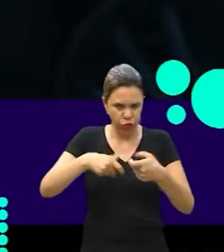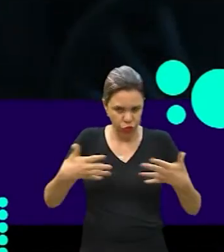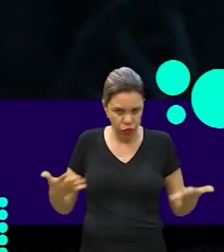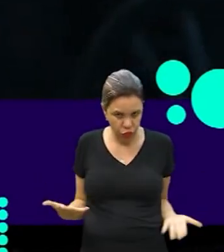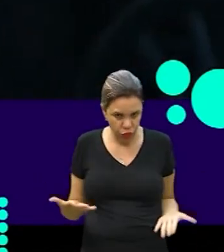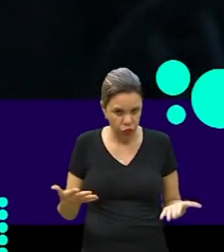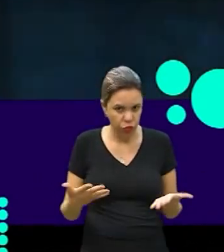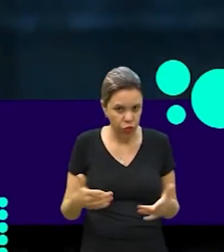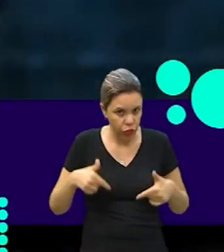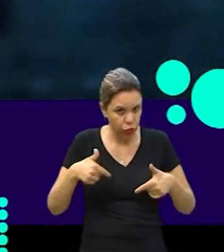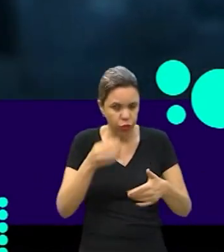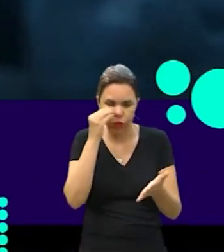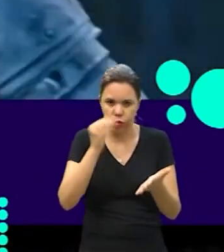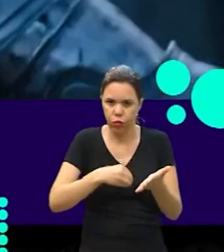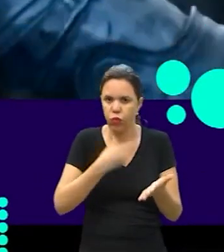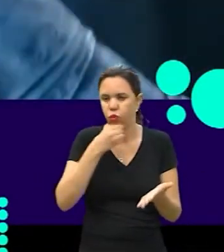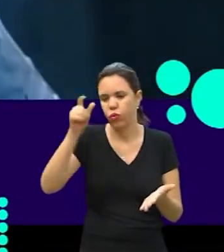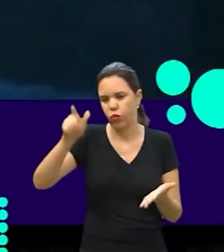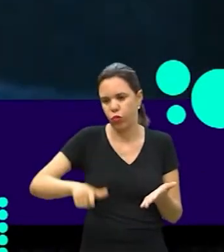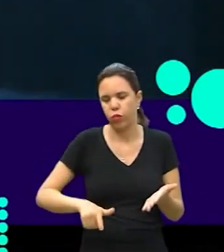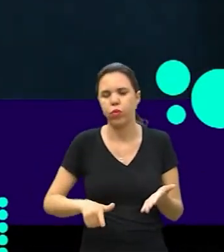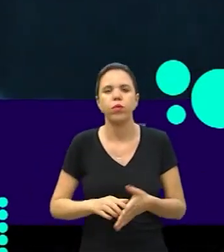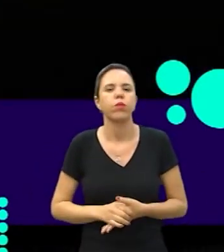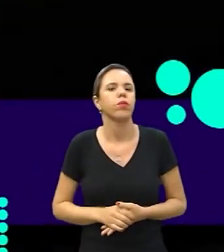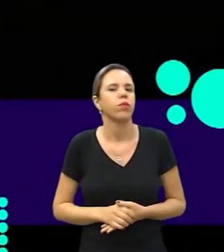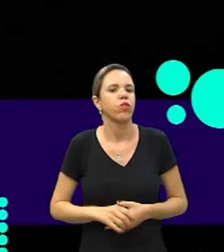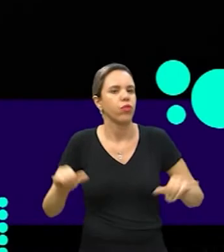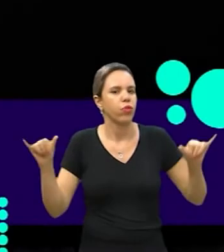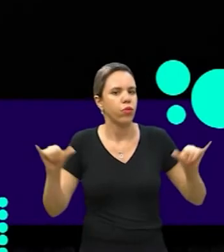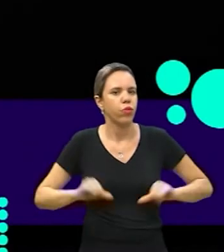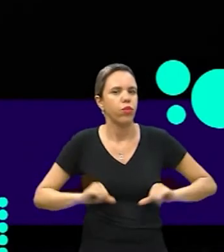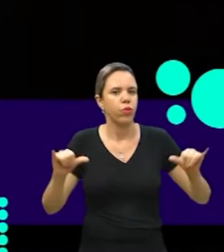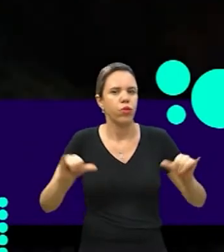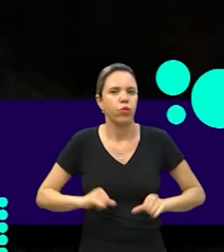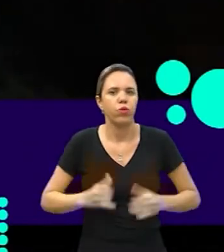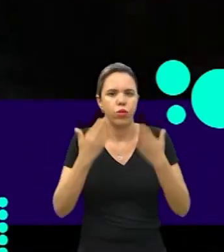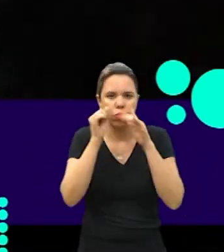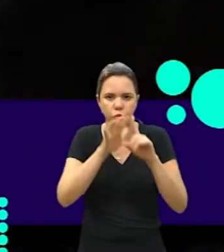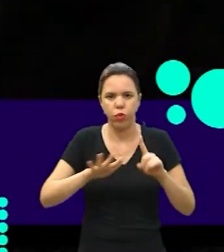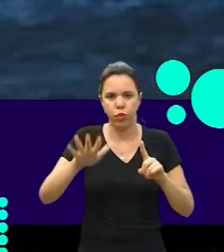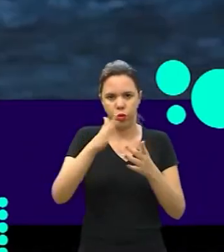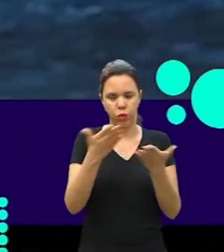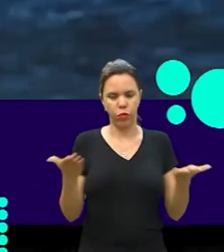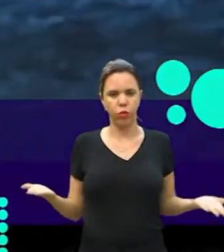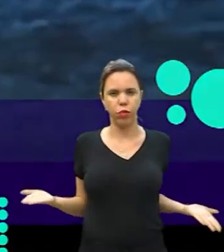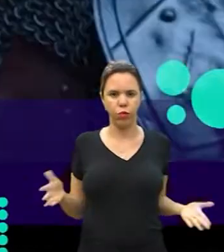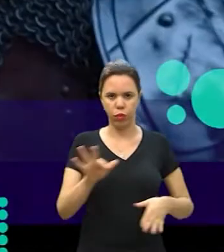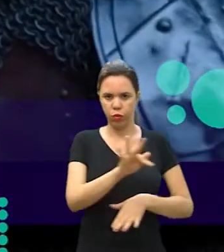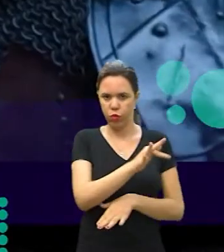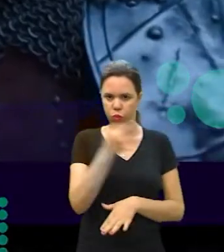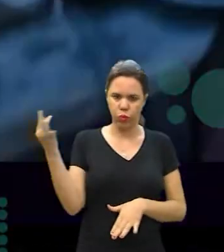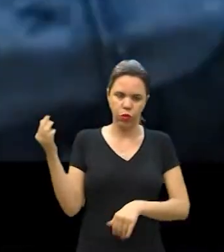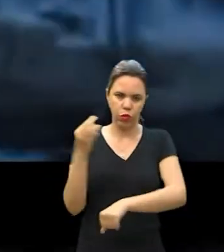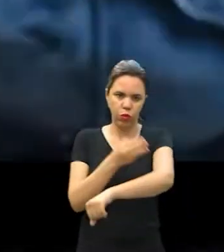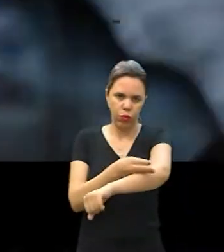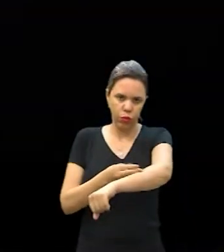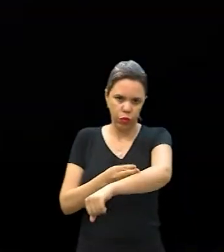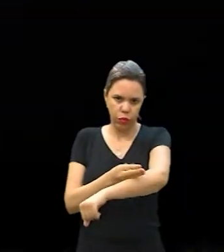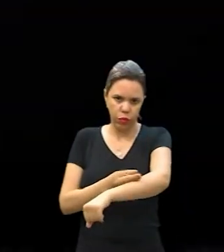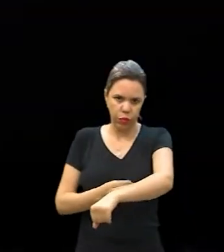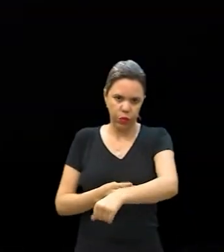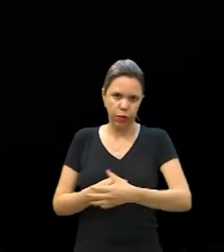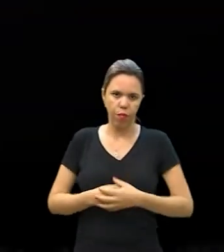violado, ato veemente negado por ele, ela pagou um alto preço perante a sociedade na França medieval.